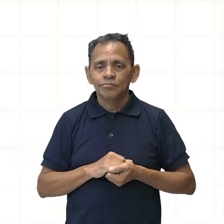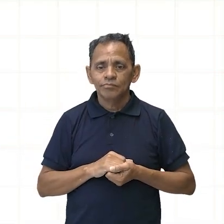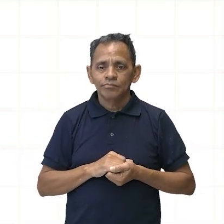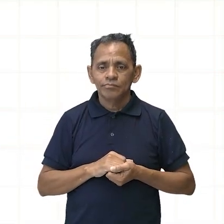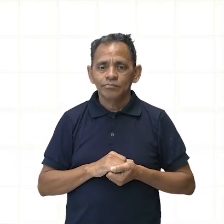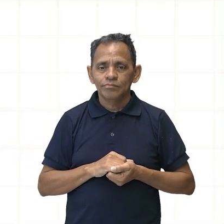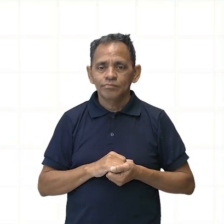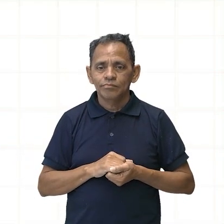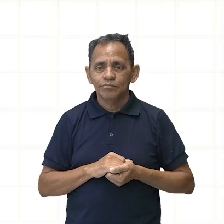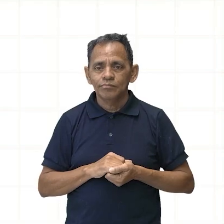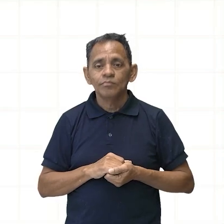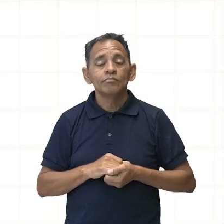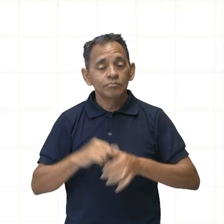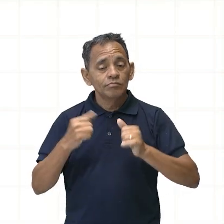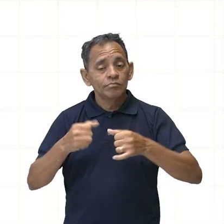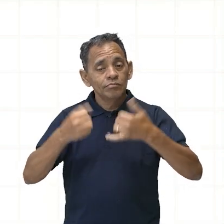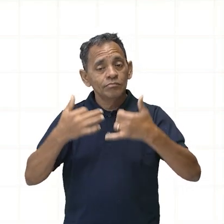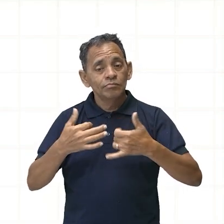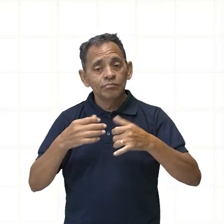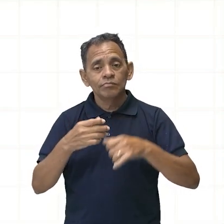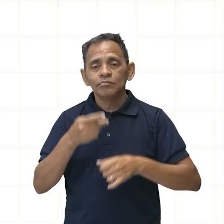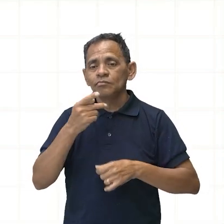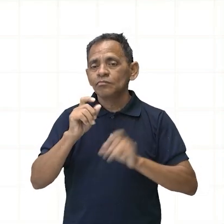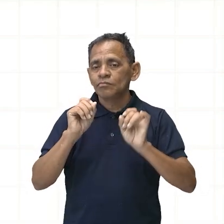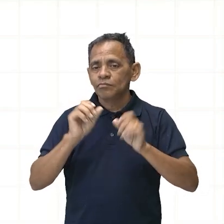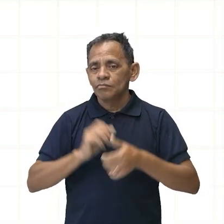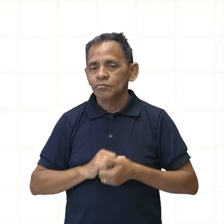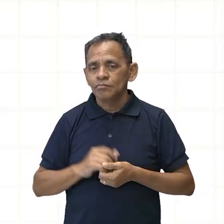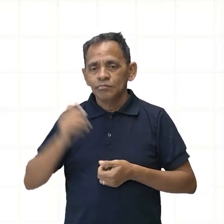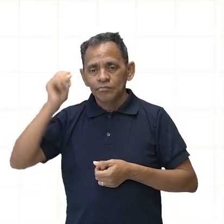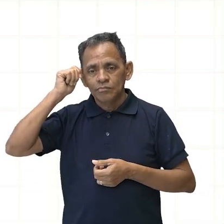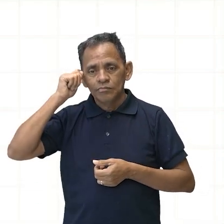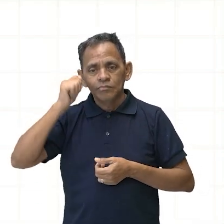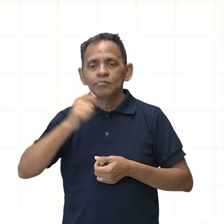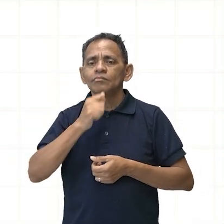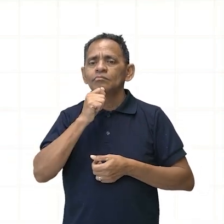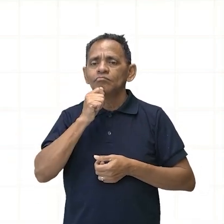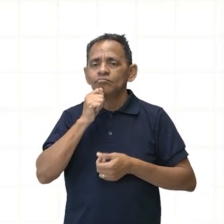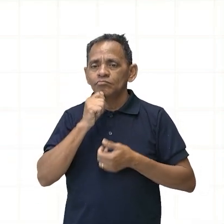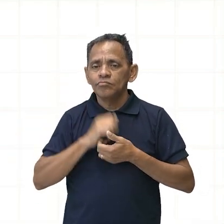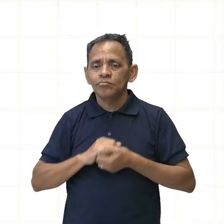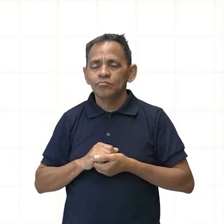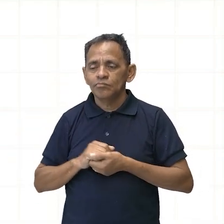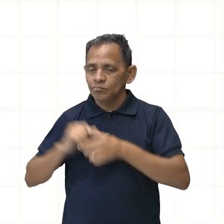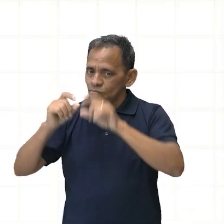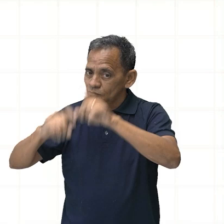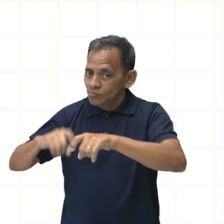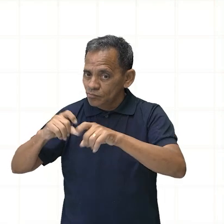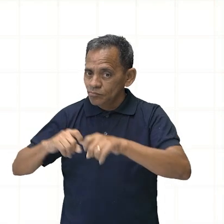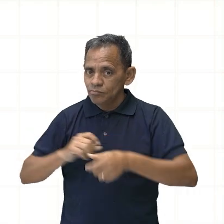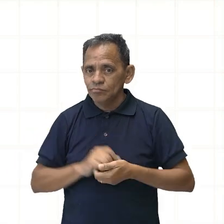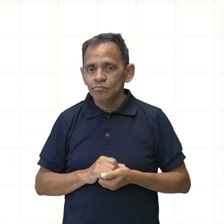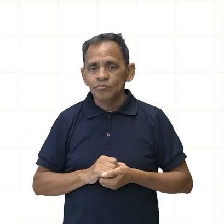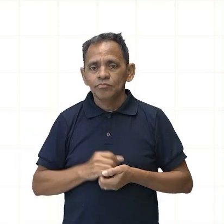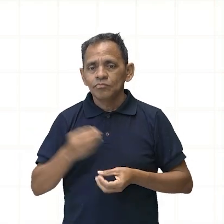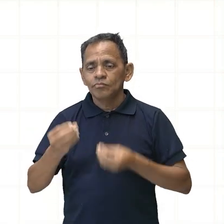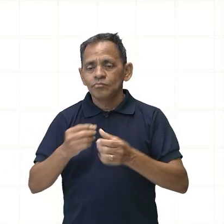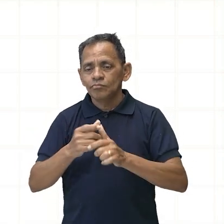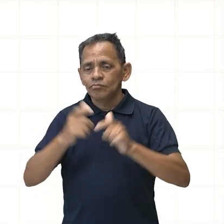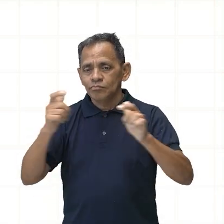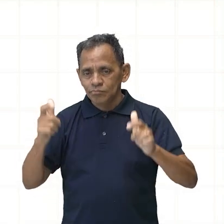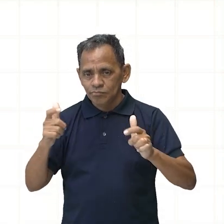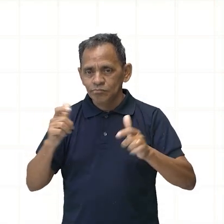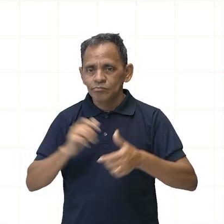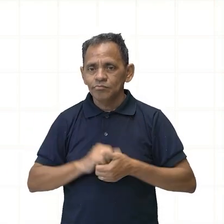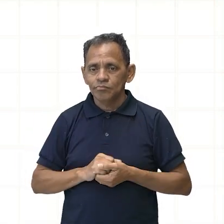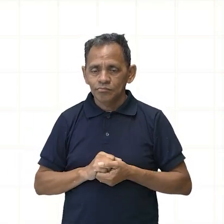no campo. Então, a gente pode dizer que a África ainda é predominantemente rural, com a maior parte da população da